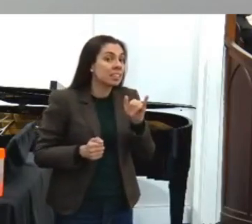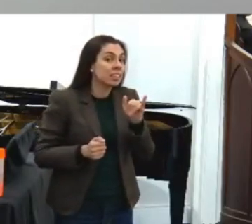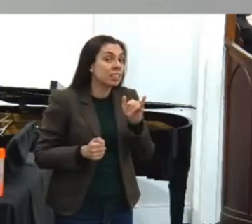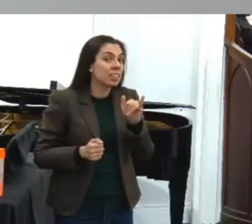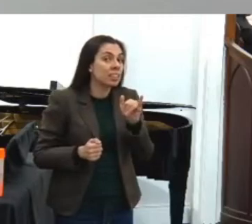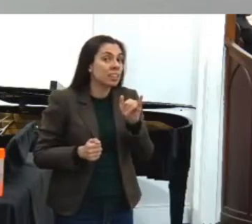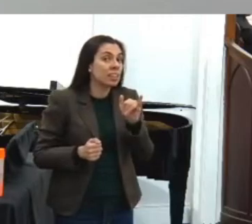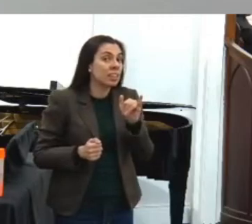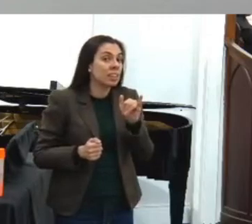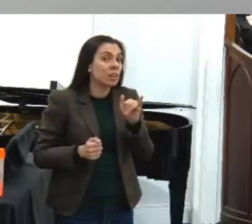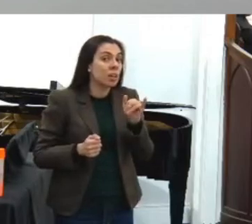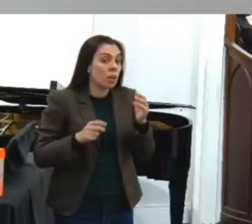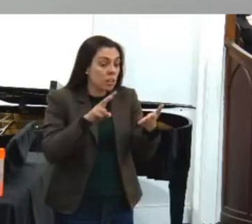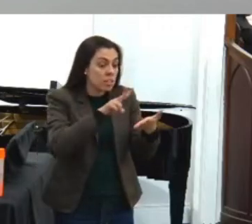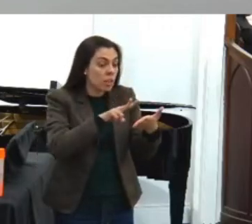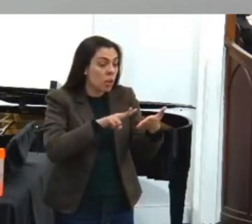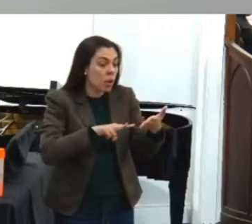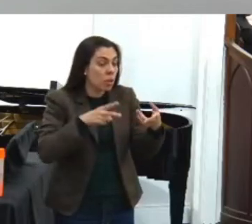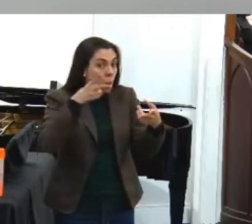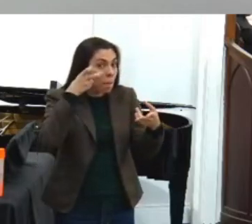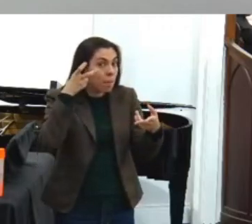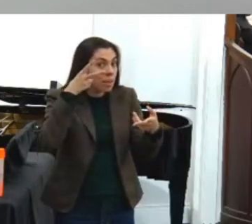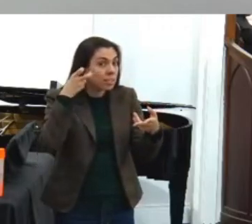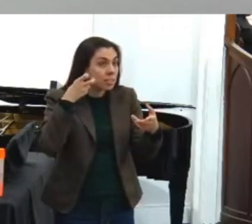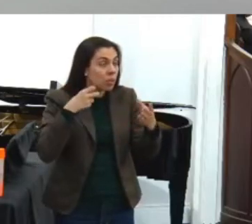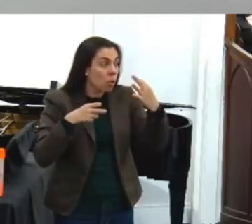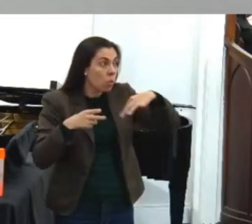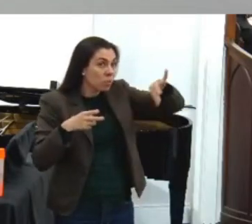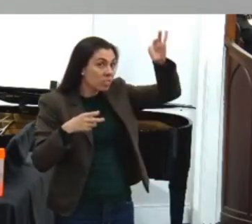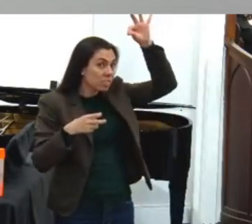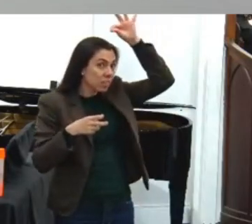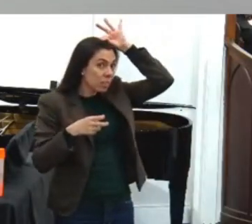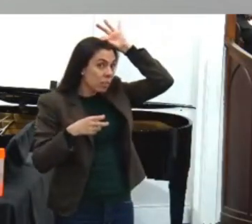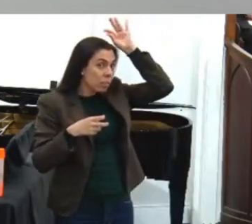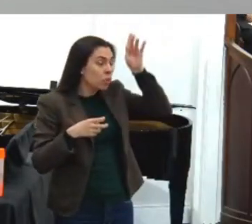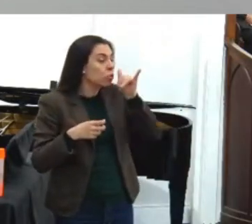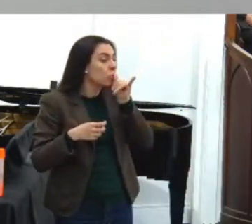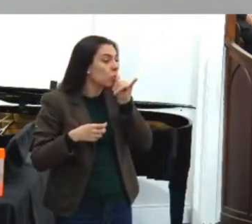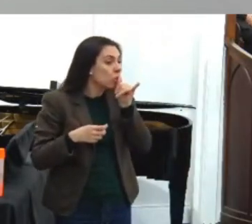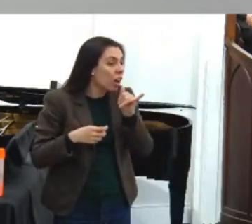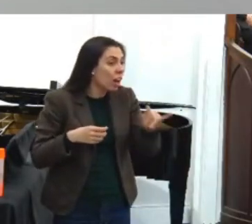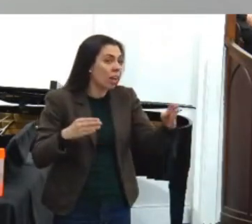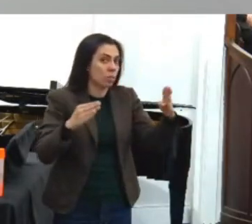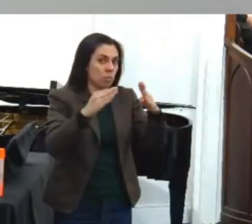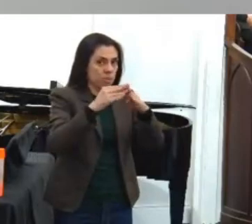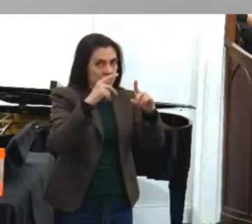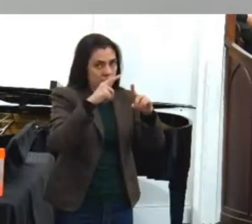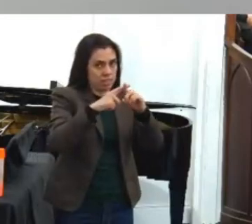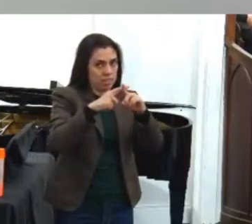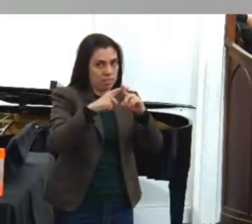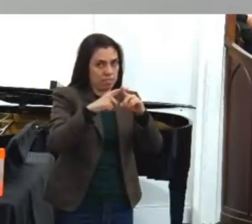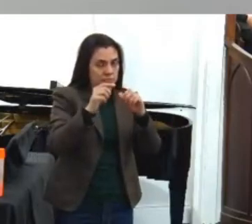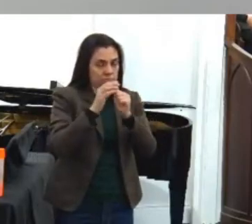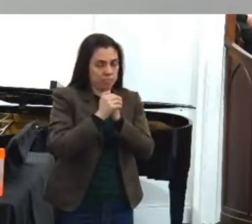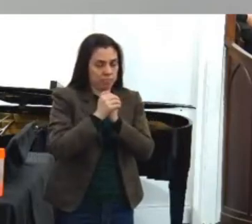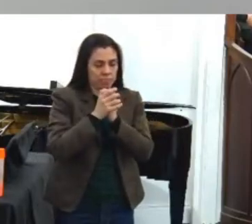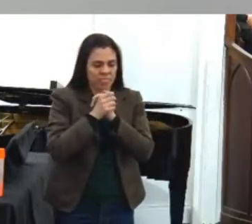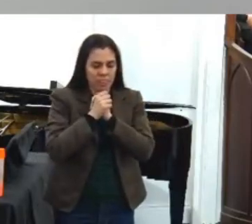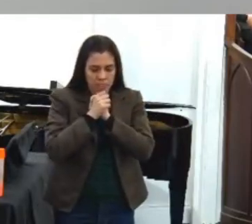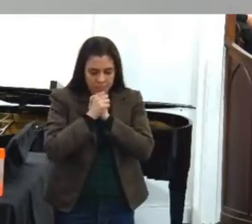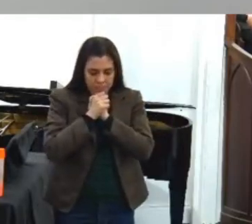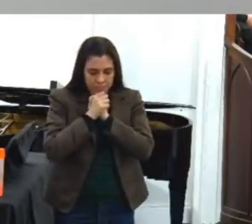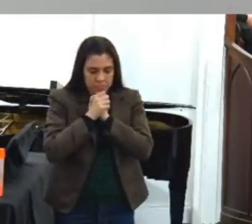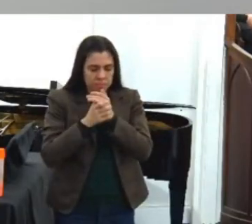diz às igrejas. Vamos orar mais uma vez, irmãos. Pai amado, nós estamos diante da